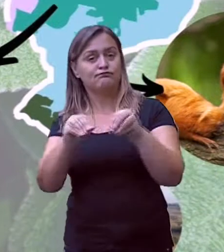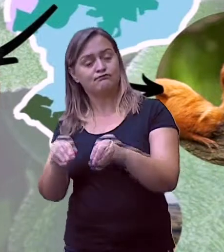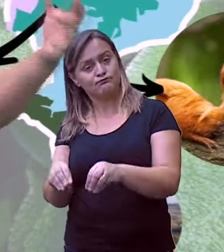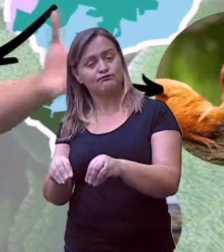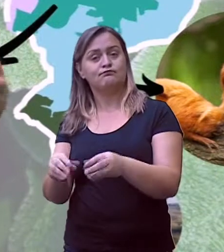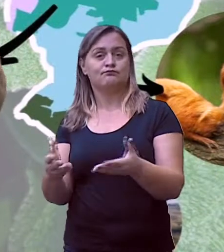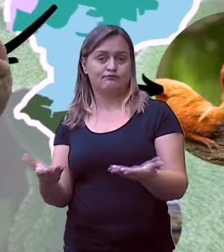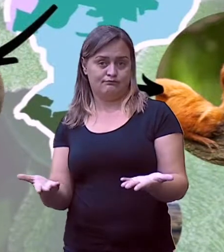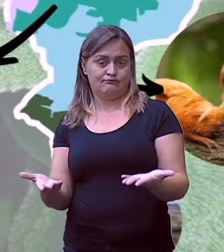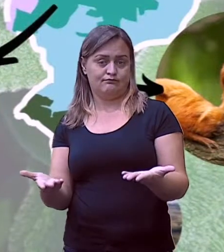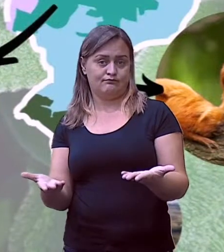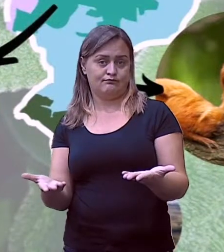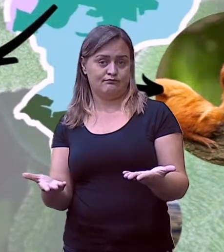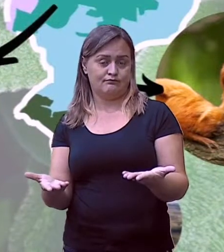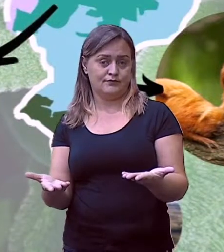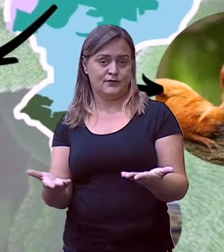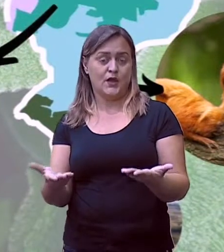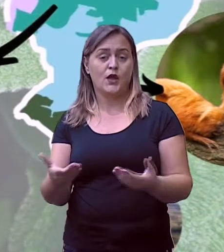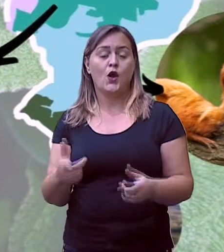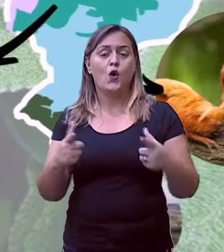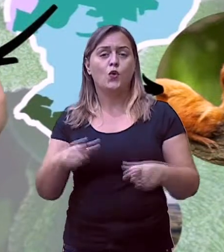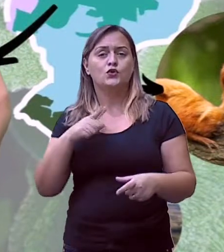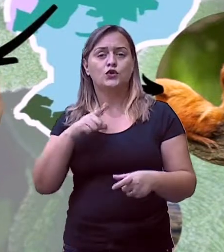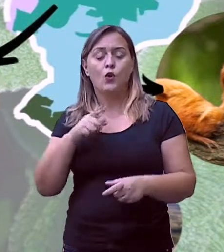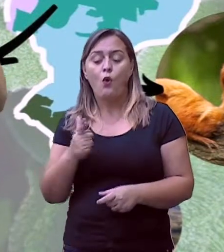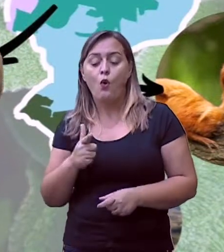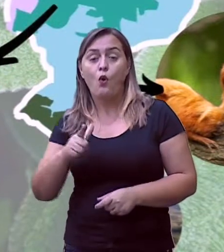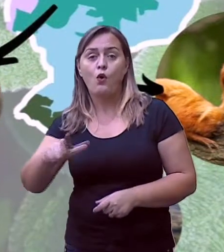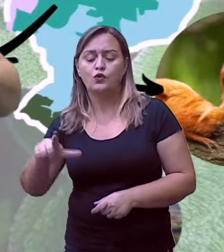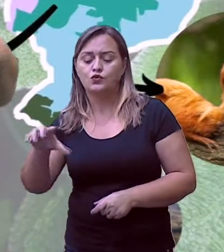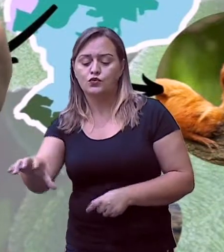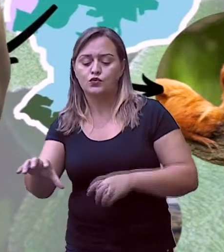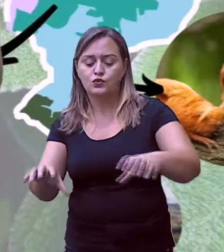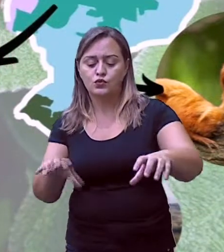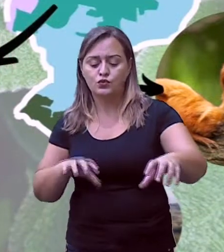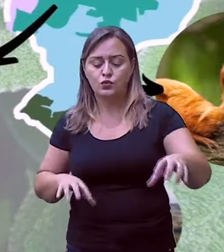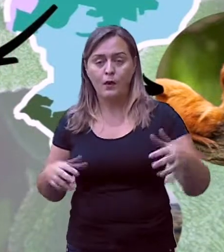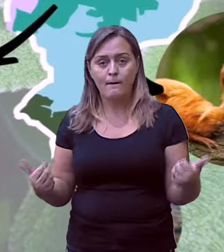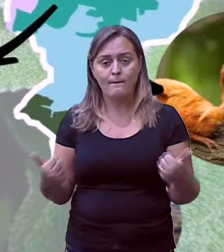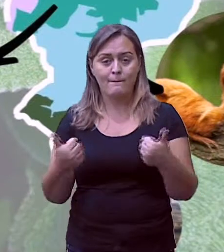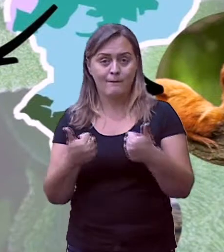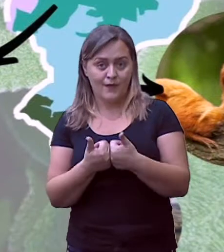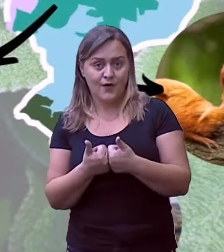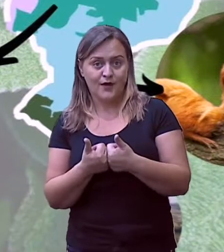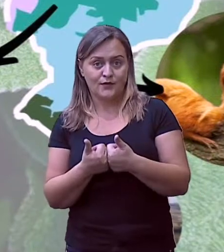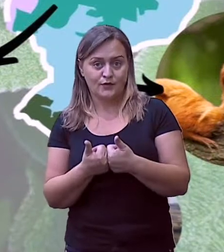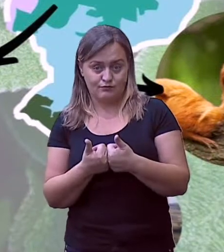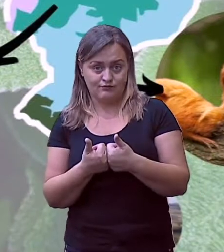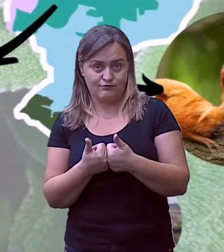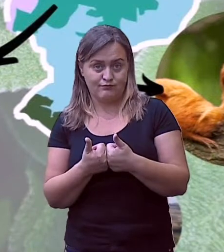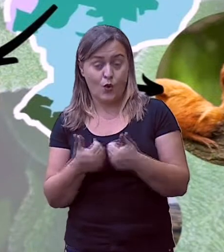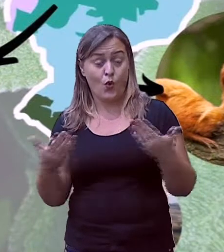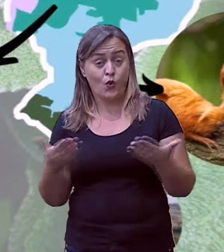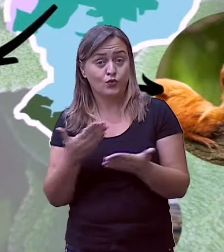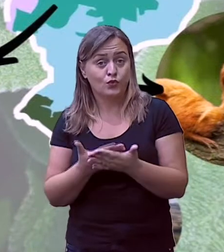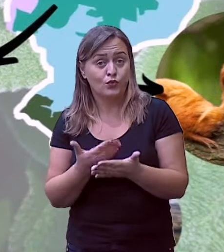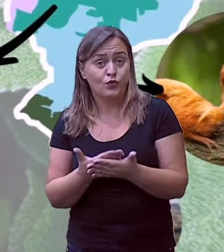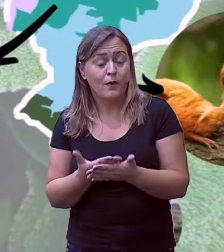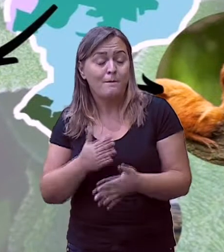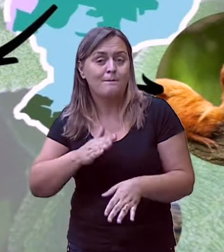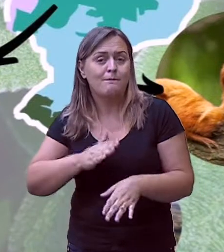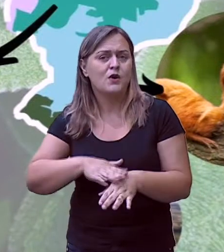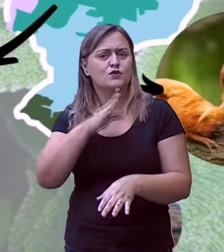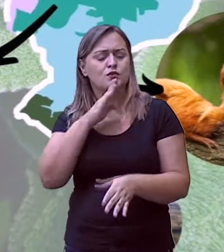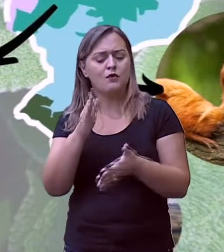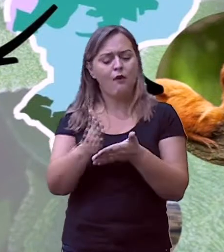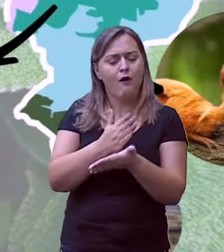que cercam. Na nossa aula, então, nós vamos estudar um pouco mais de certos biomas e